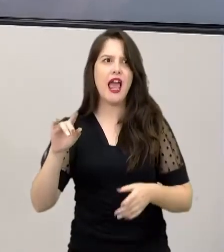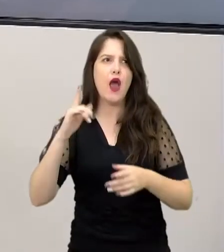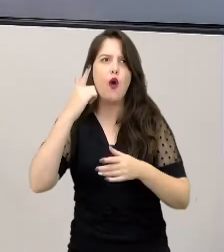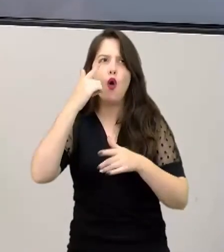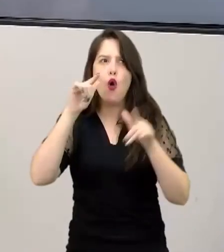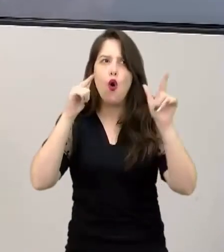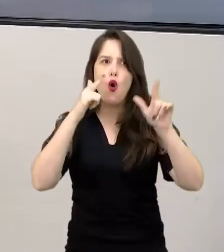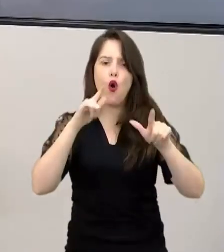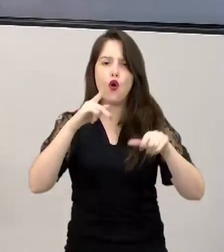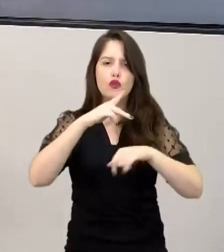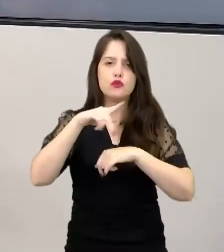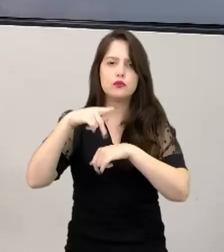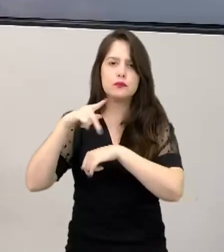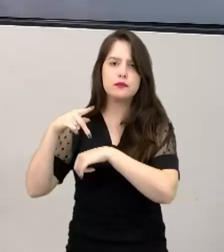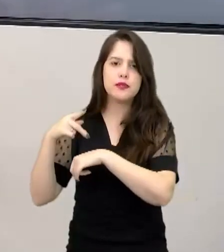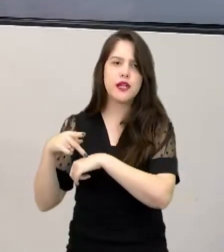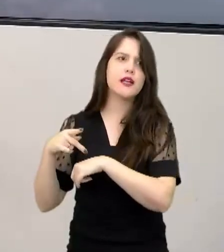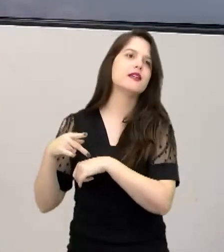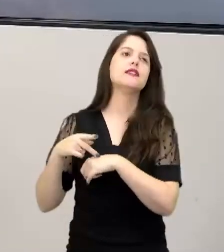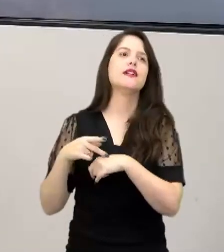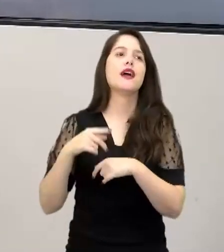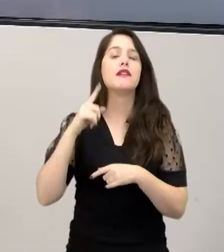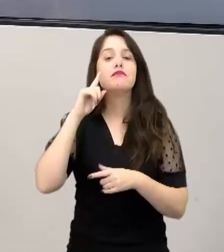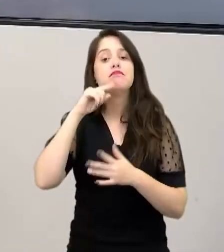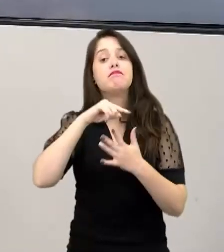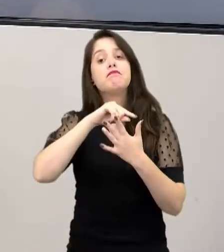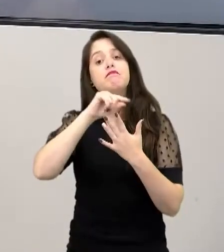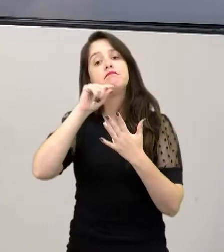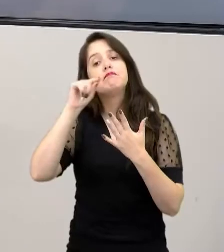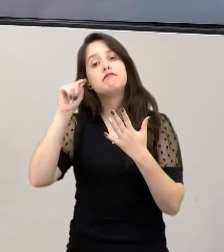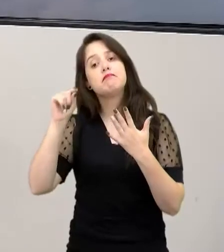E aí é mais uma hipótese,